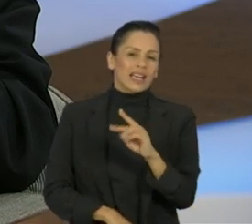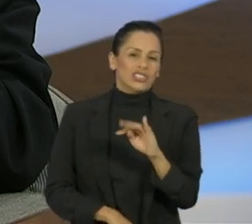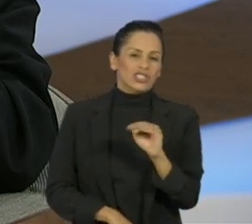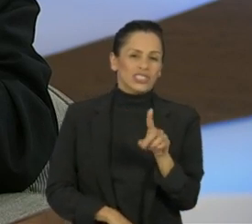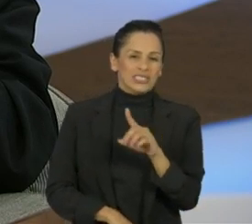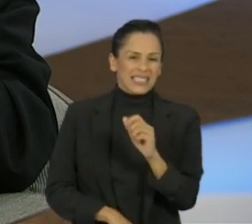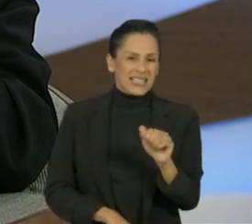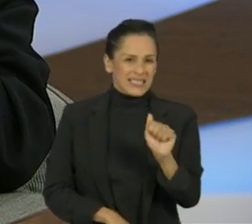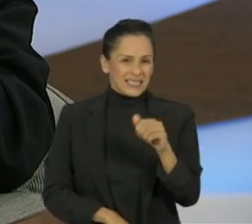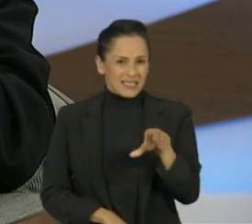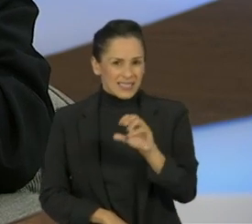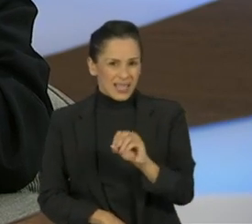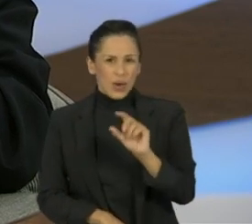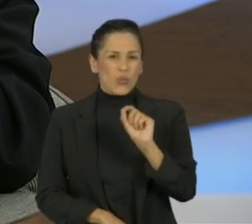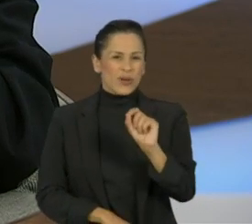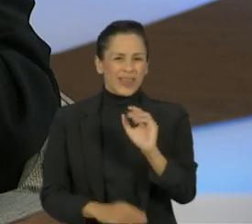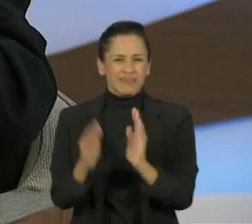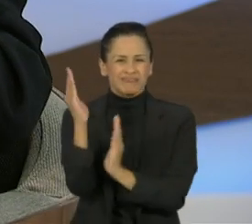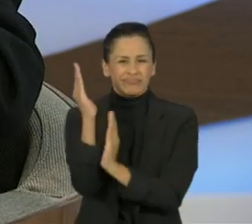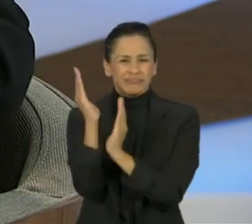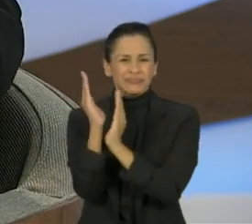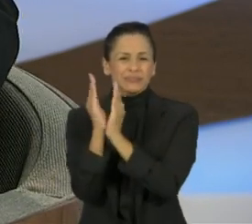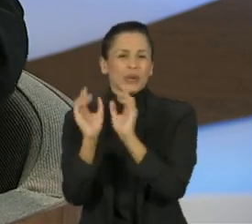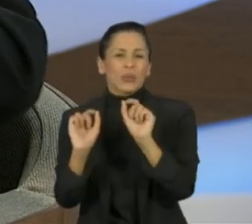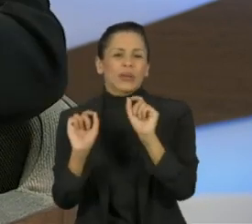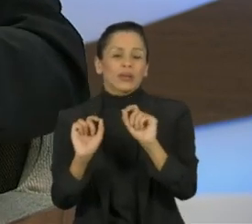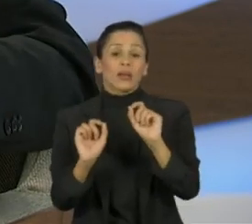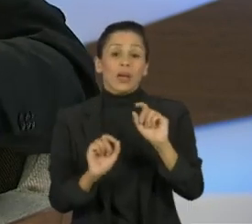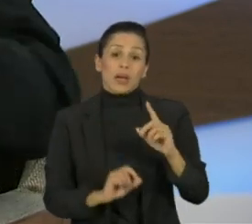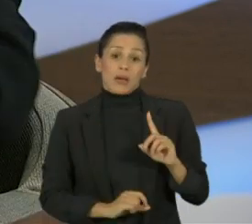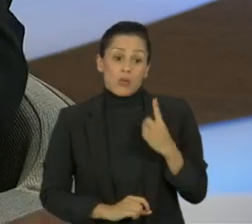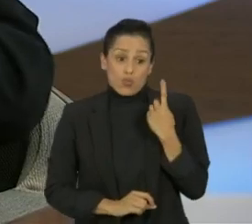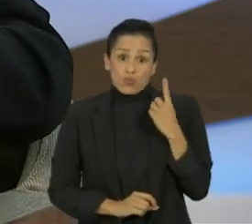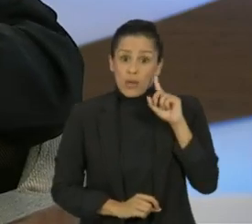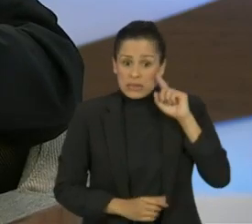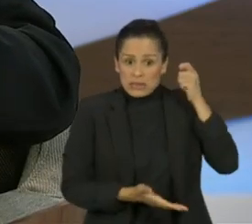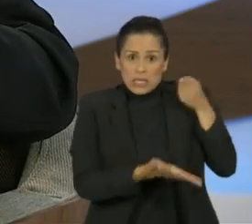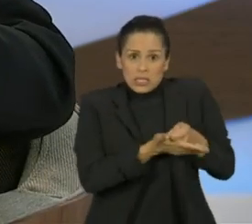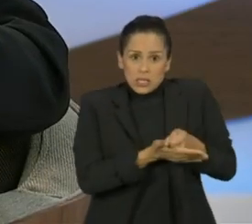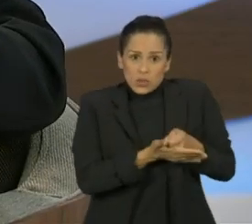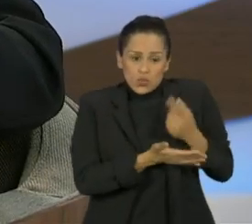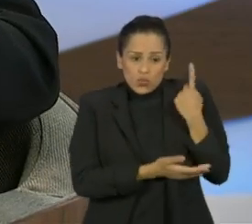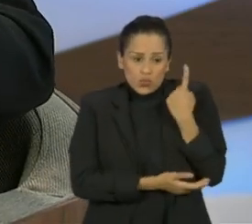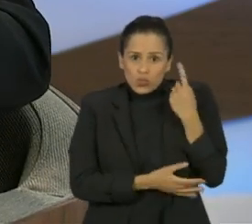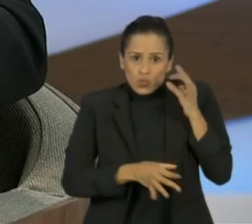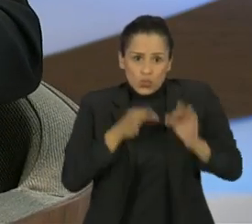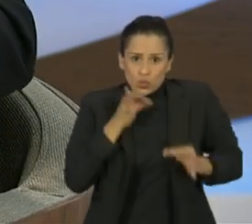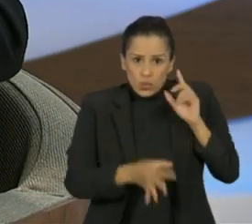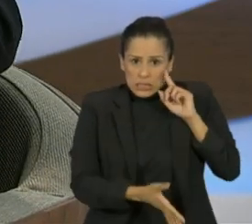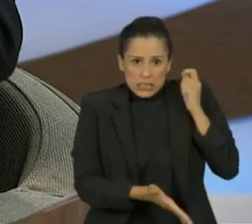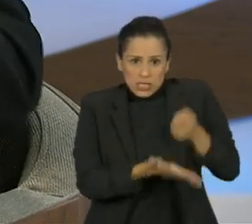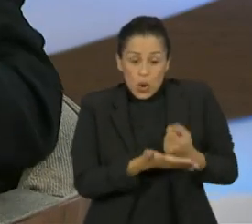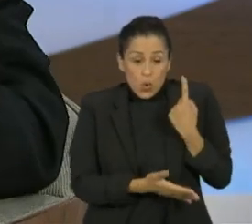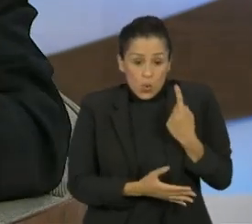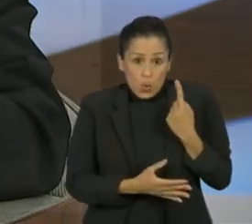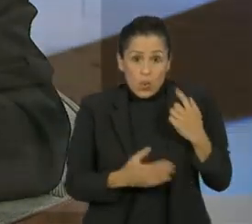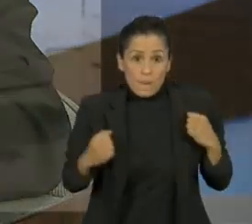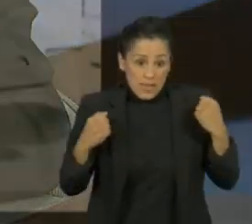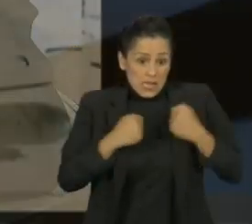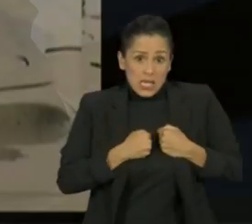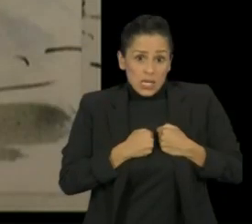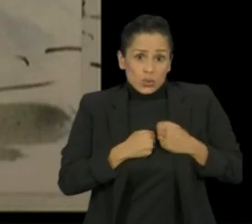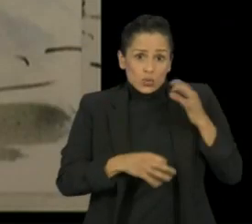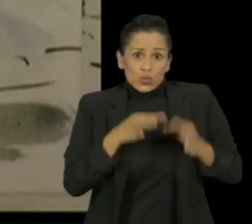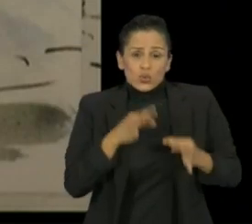volume de trabalho que a gente tem então você em plenário você consegue julgar plenário branco sem ser lista você consegue julgar assistirem 120 150